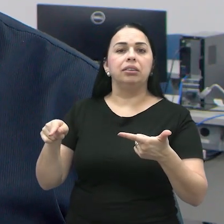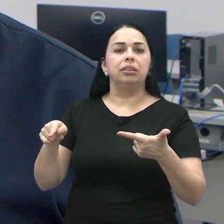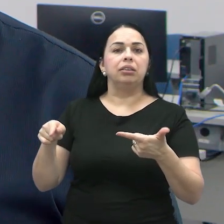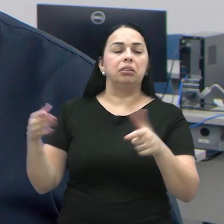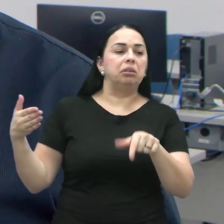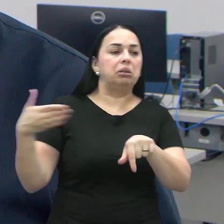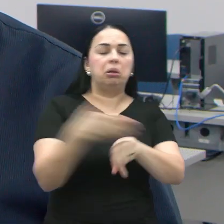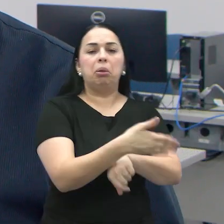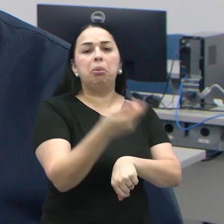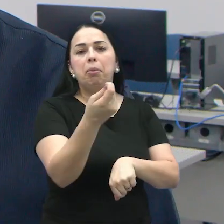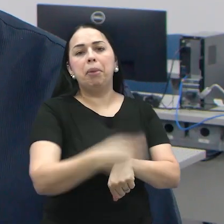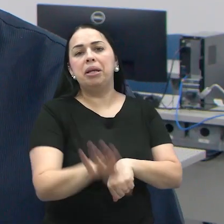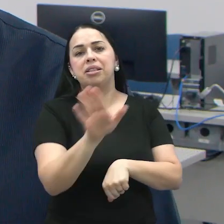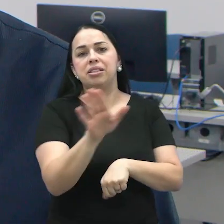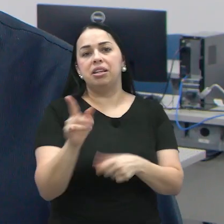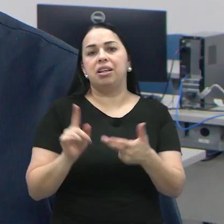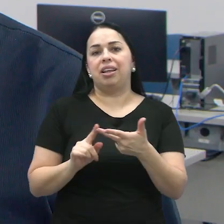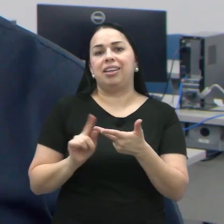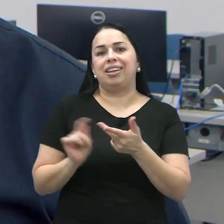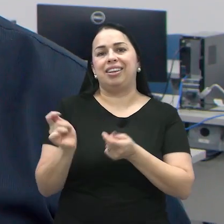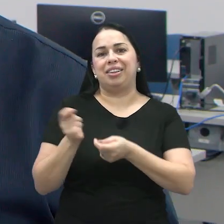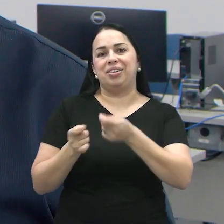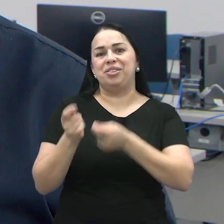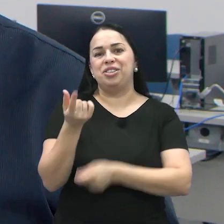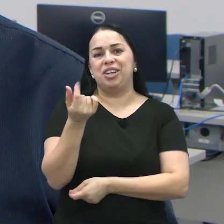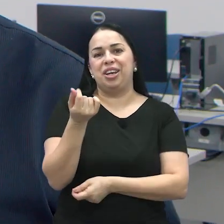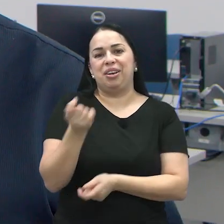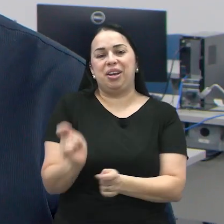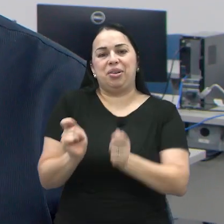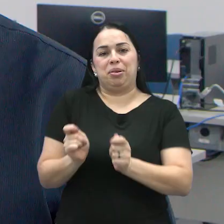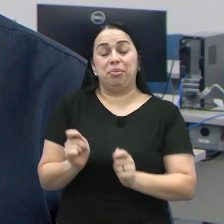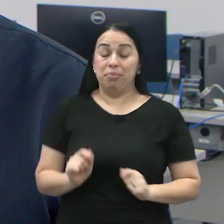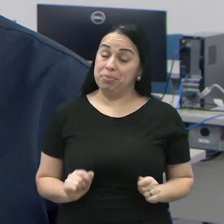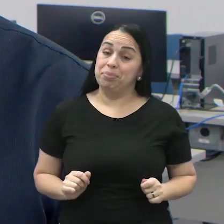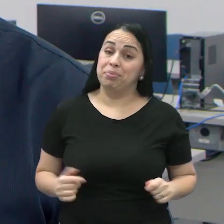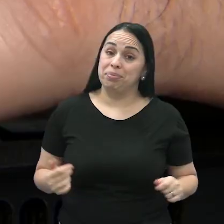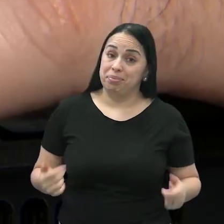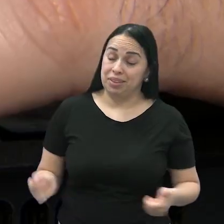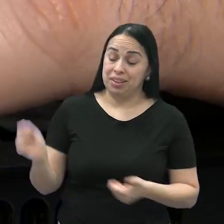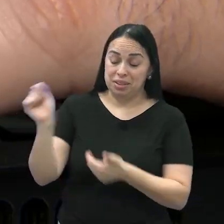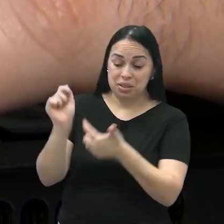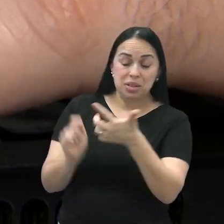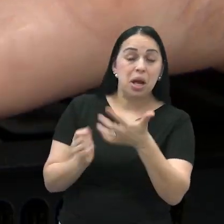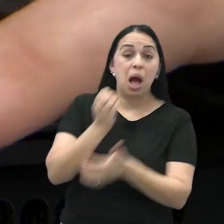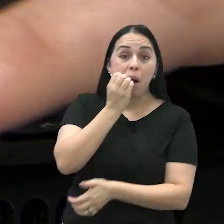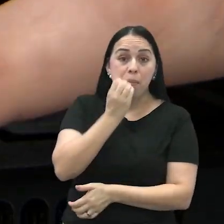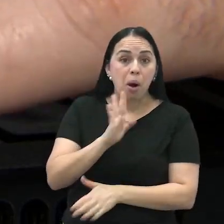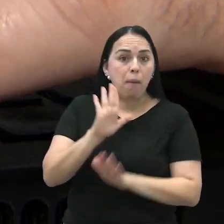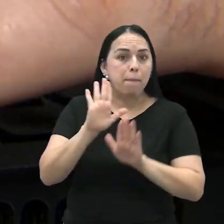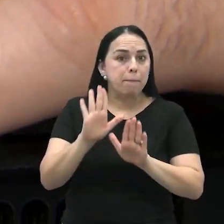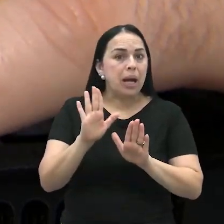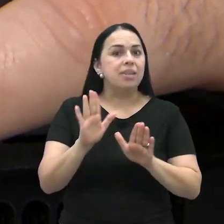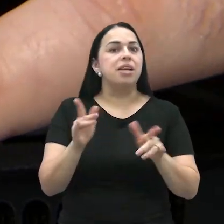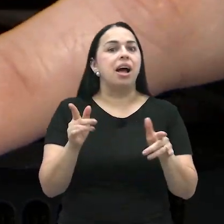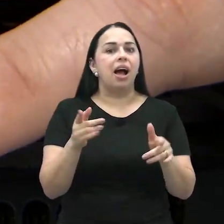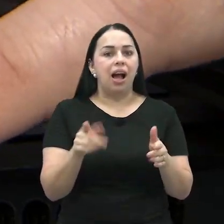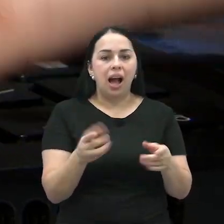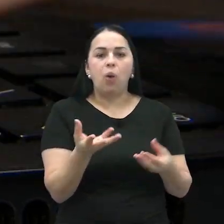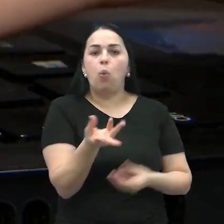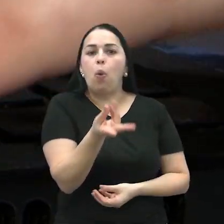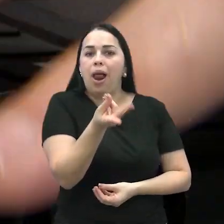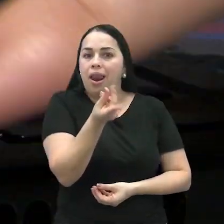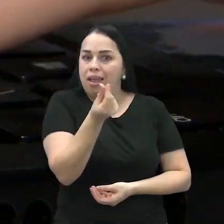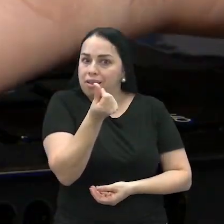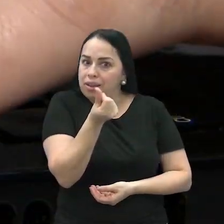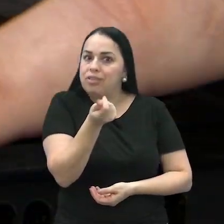aluno a não vinda à universidade, economizando assim o seu trajeto também. Apesar das vantagens, a